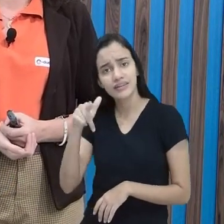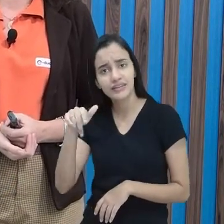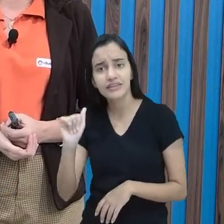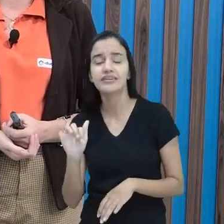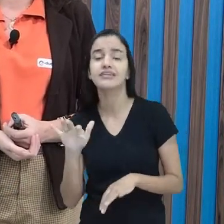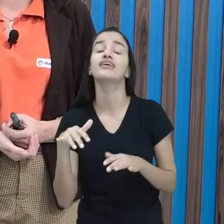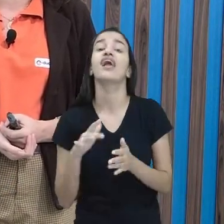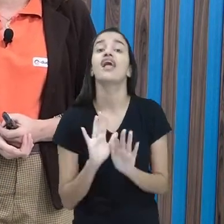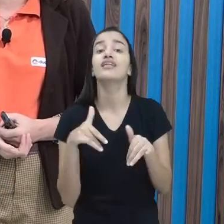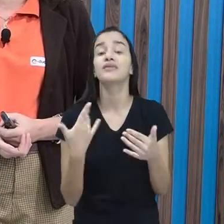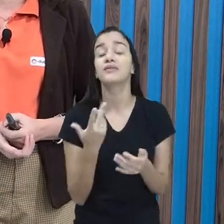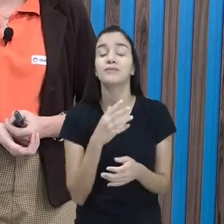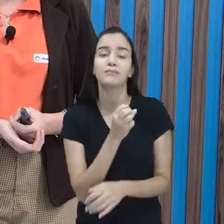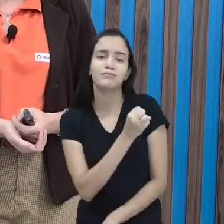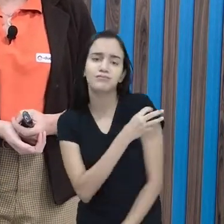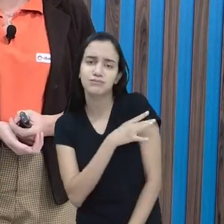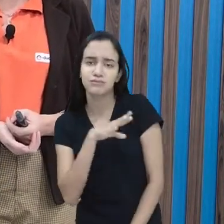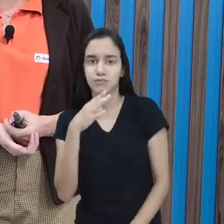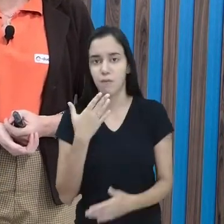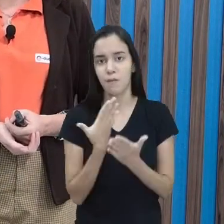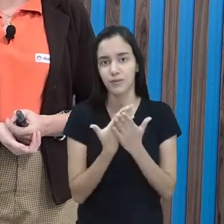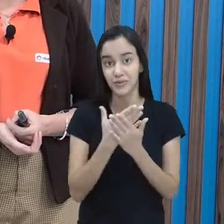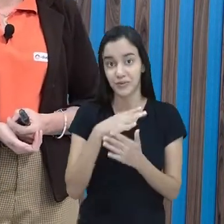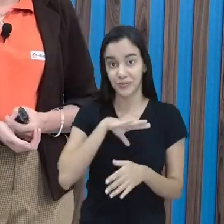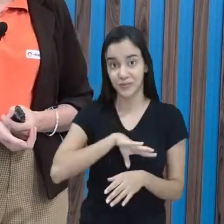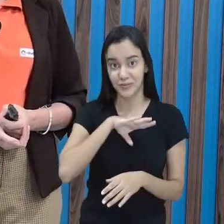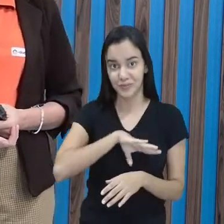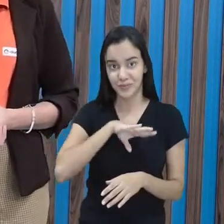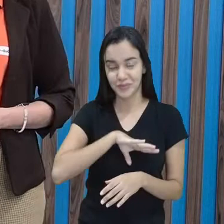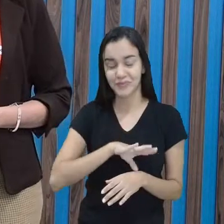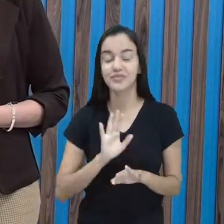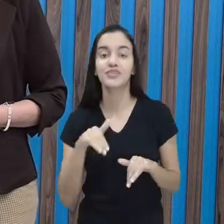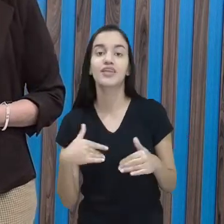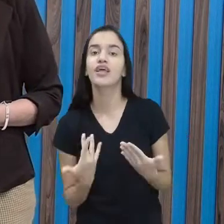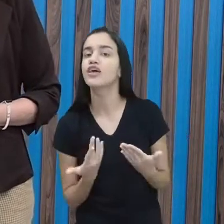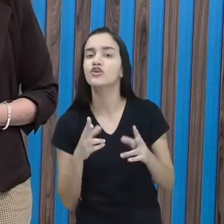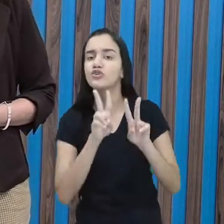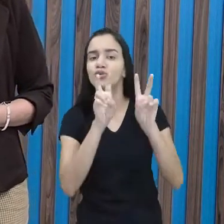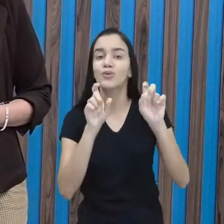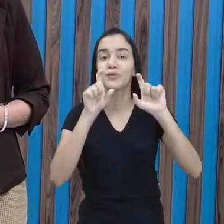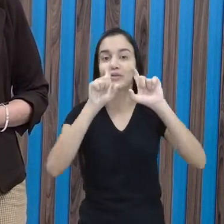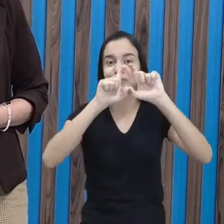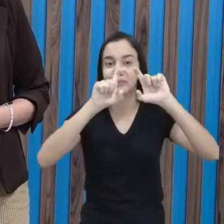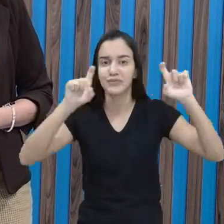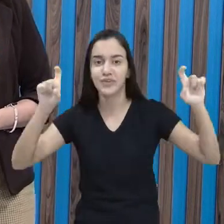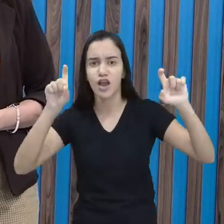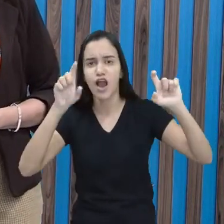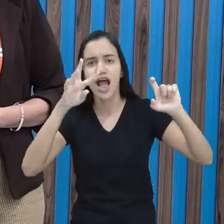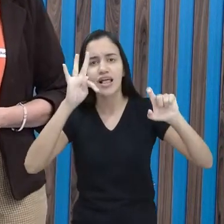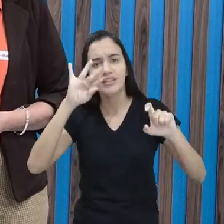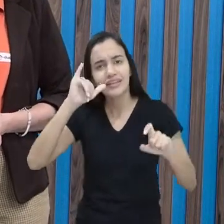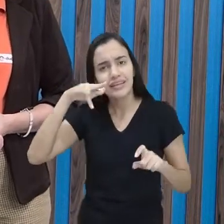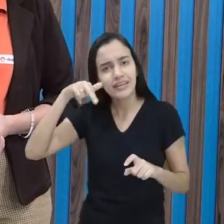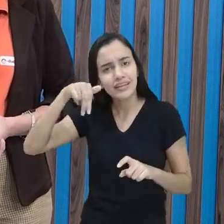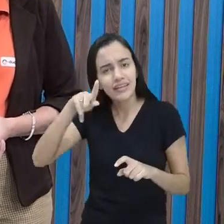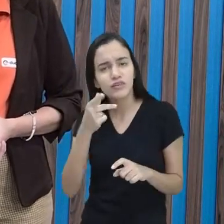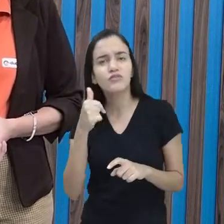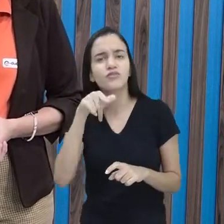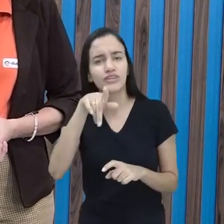Português dos terceiros anos. Hoje nós iremos falar sobre tirinhas. Você sabe o que